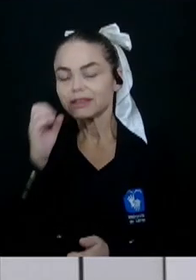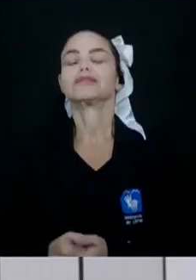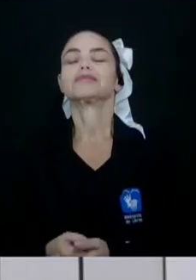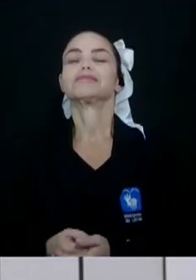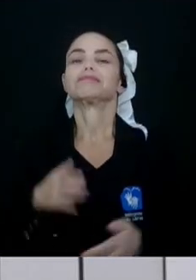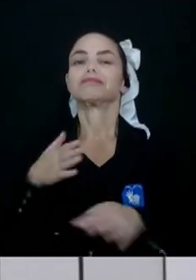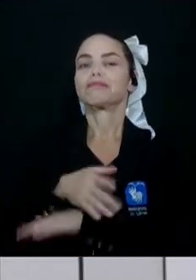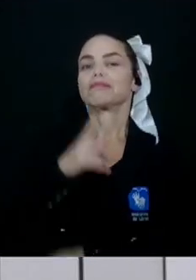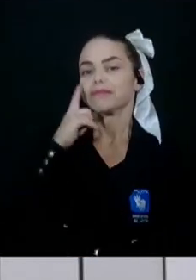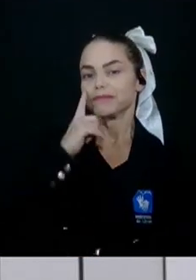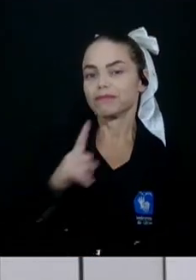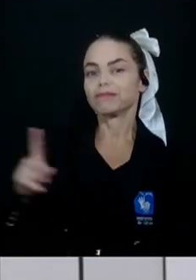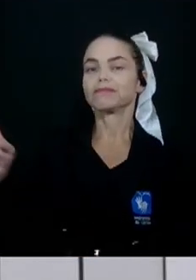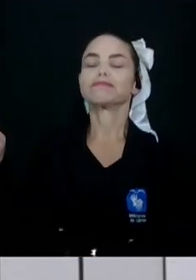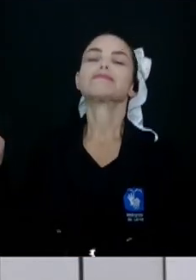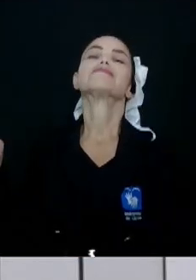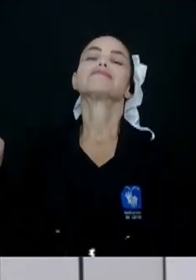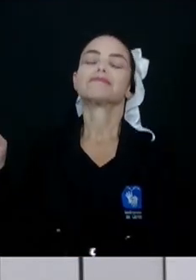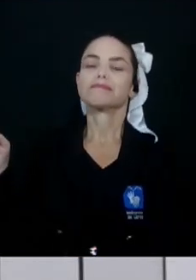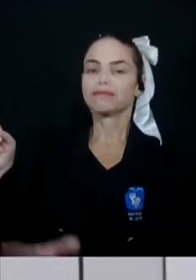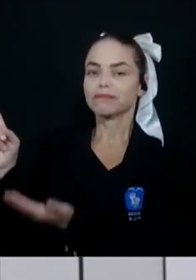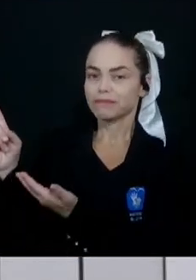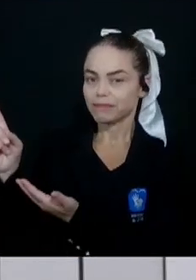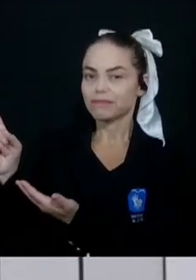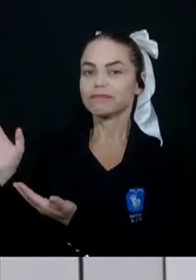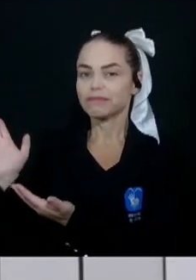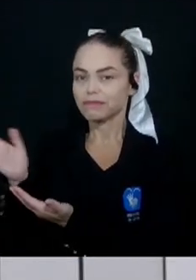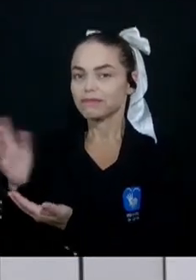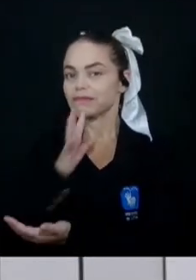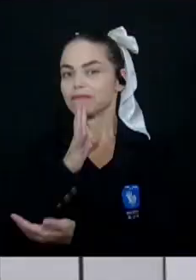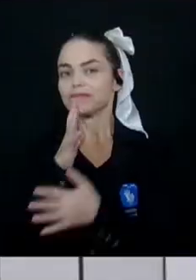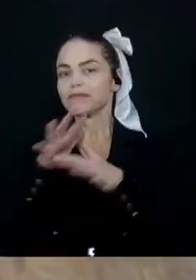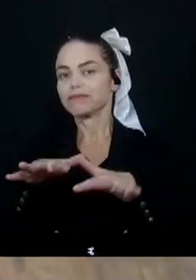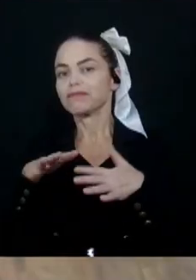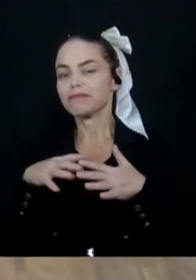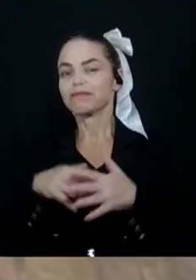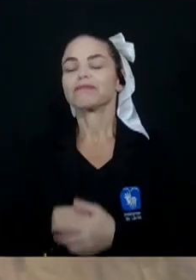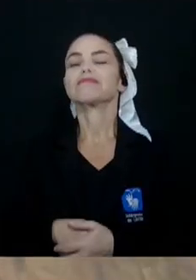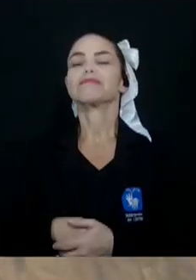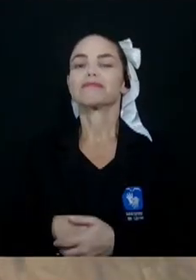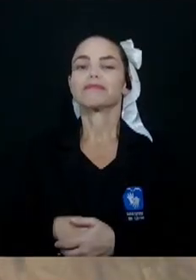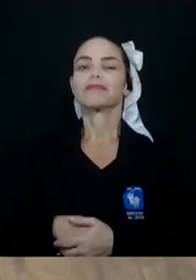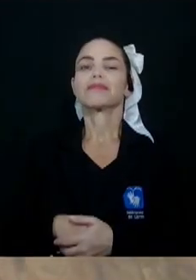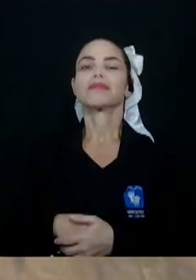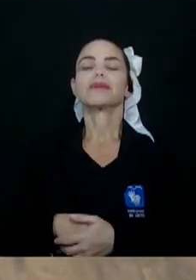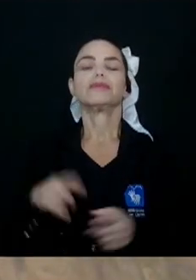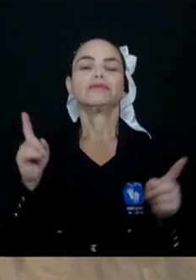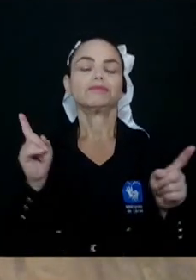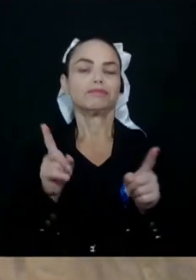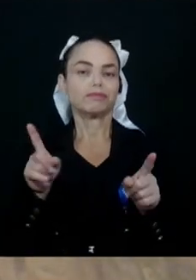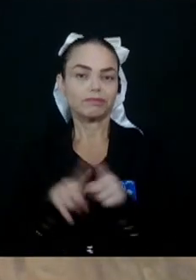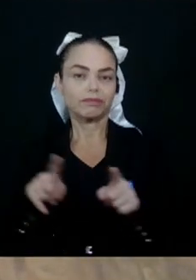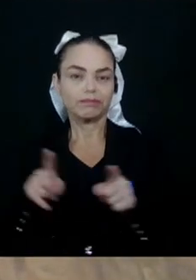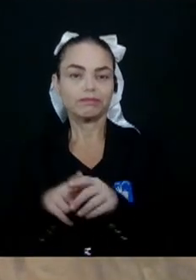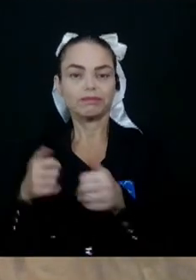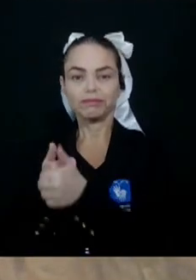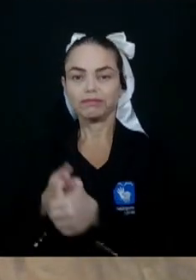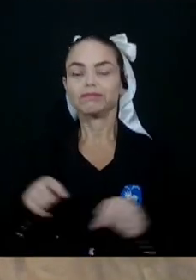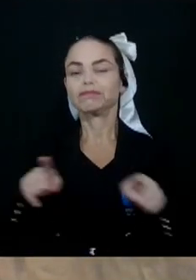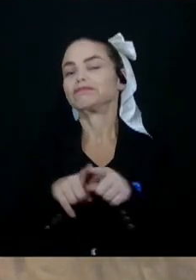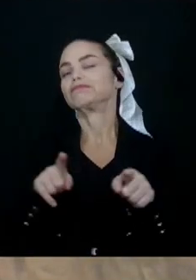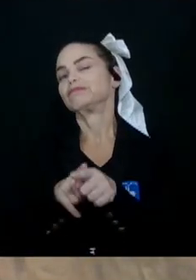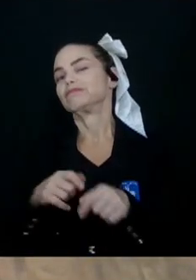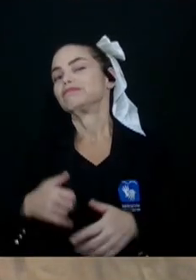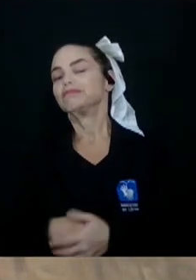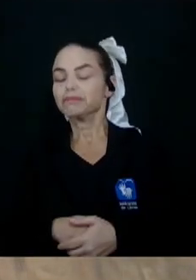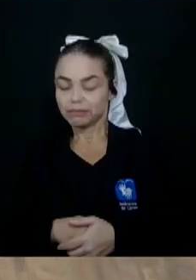Avenida Engenheiro Roberto Mangi, número 66, no bairro Ponte Preta. E você pode acompanhar aqui com a gente também, ao